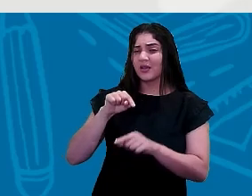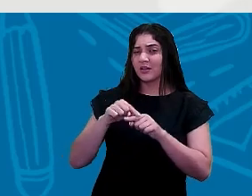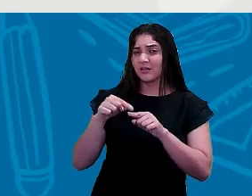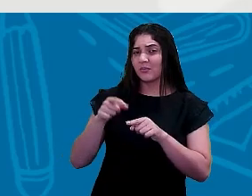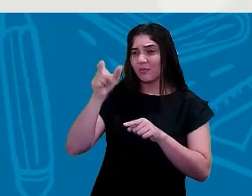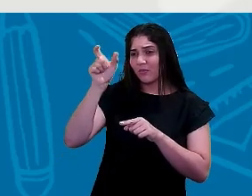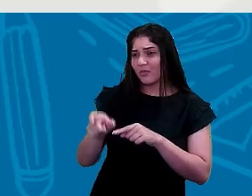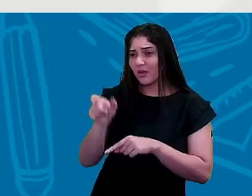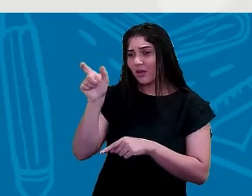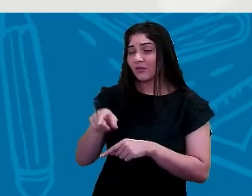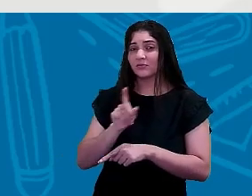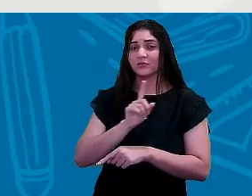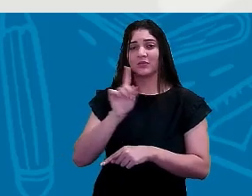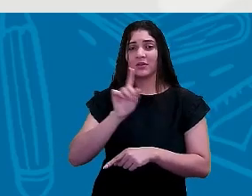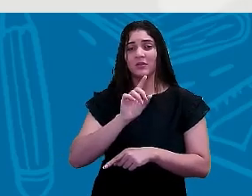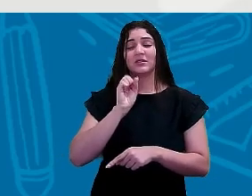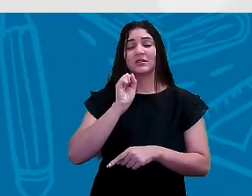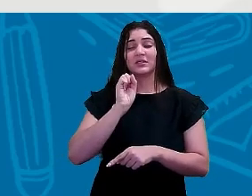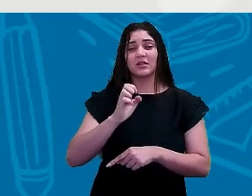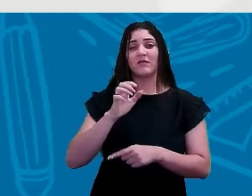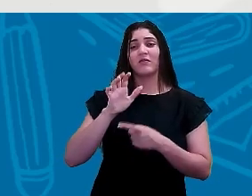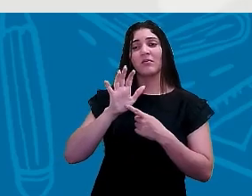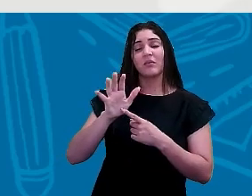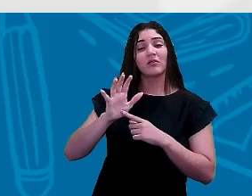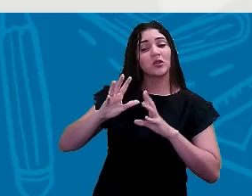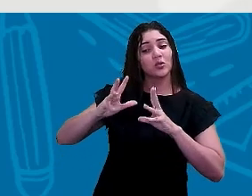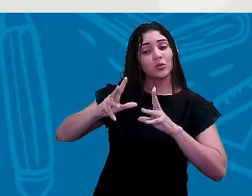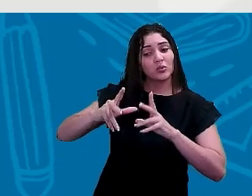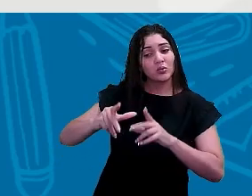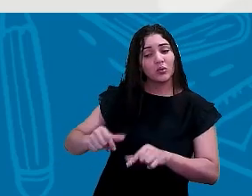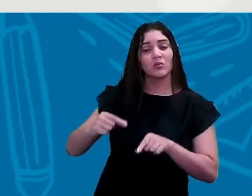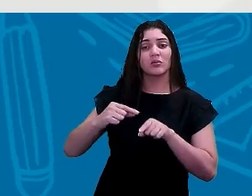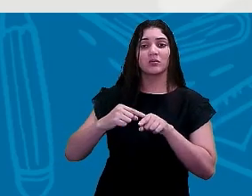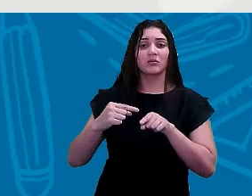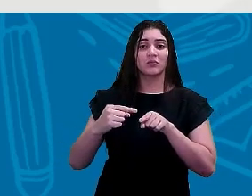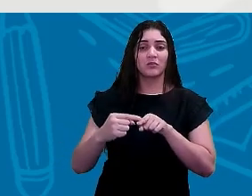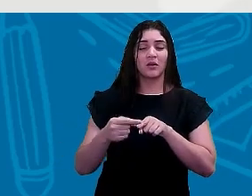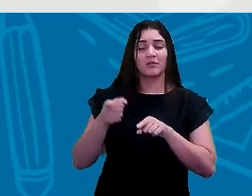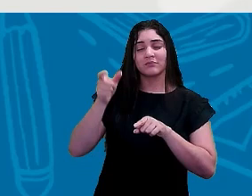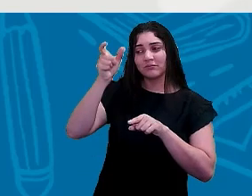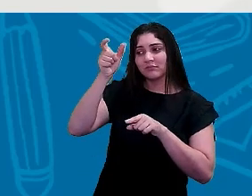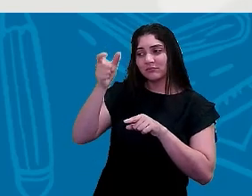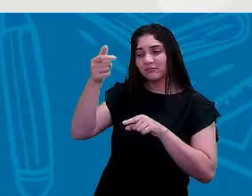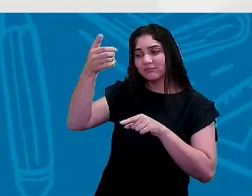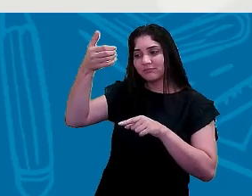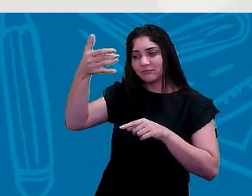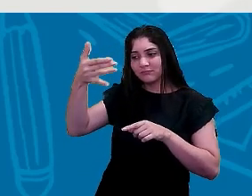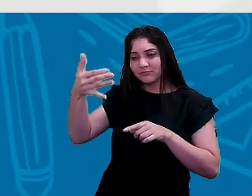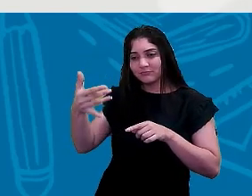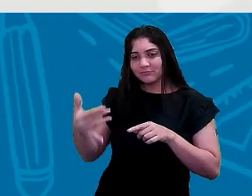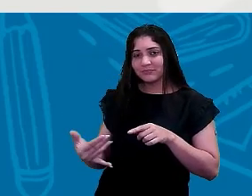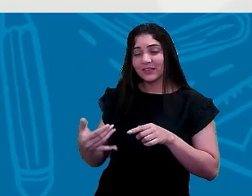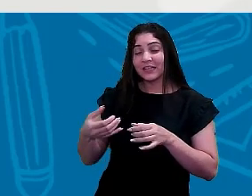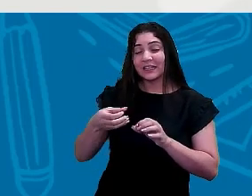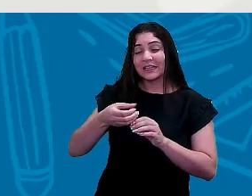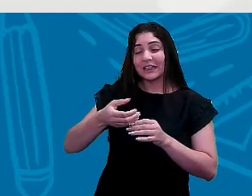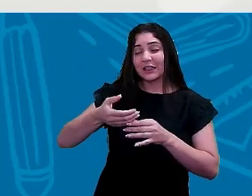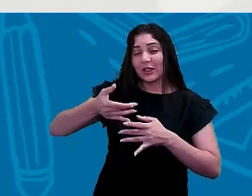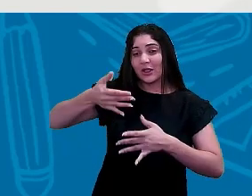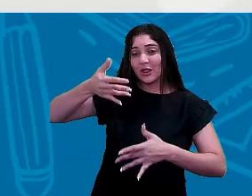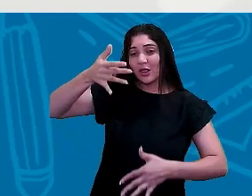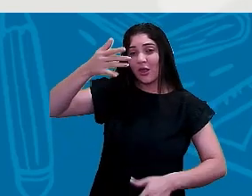Não, porque se eu fosse trazer todos os bairros aqui nessa lista, seria uma lista enorme, porque Vitória